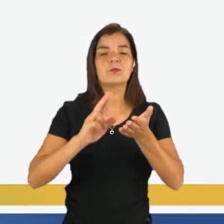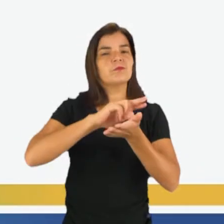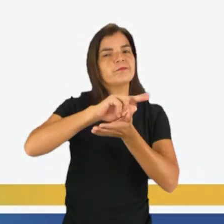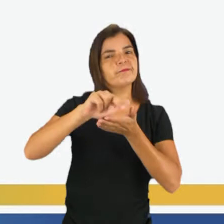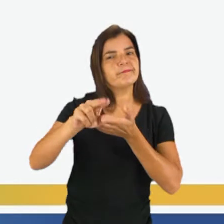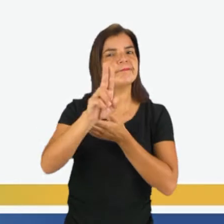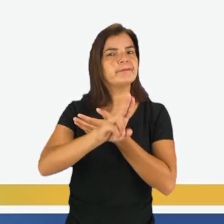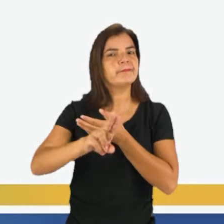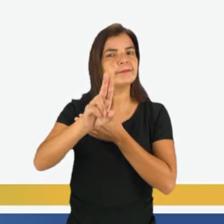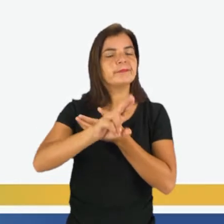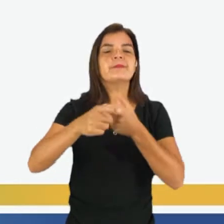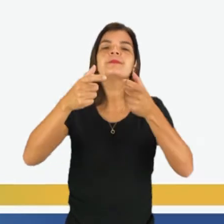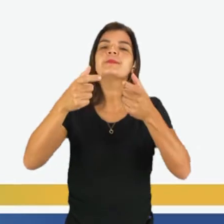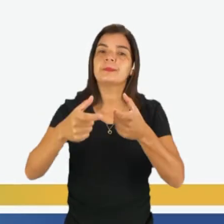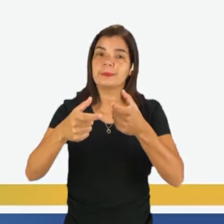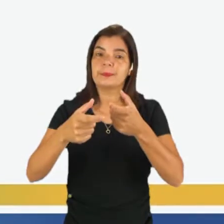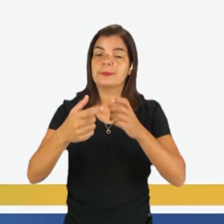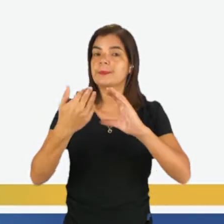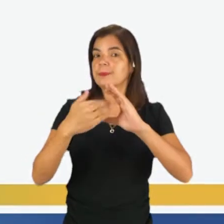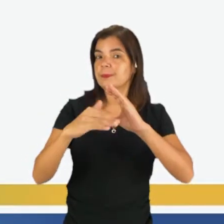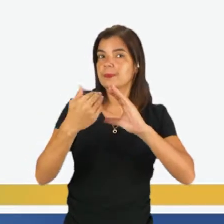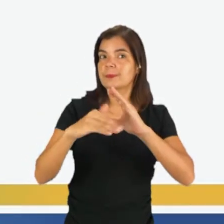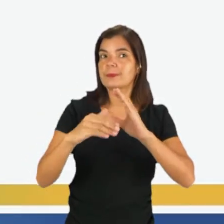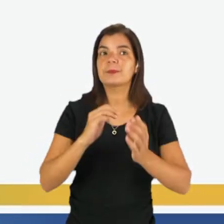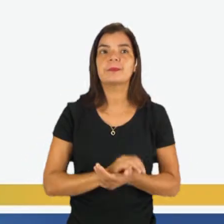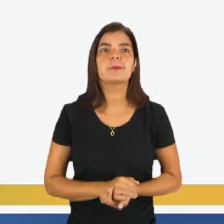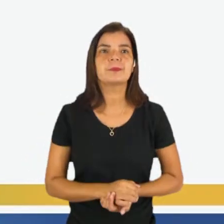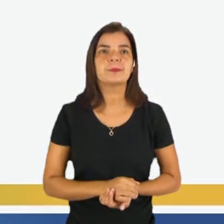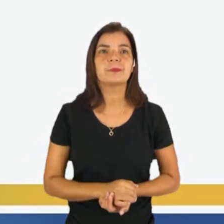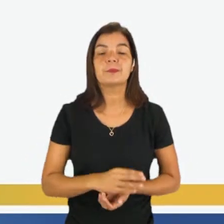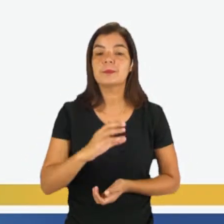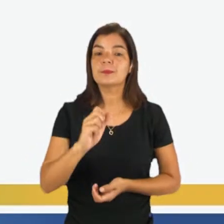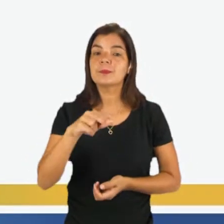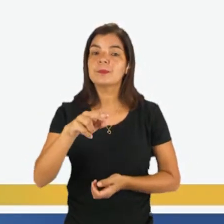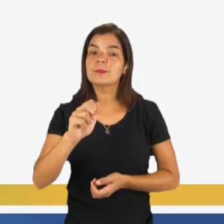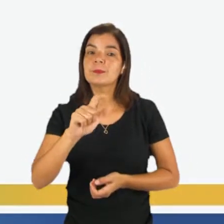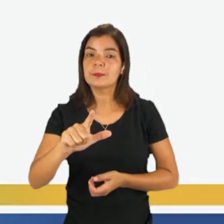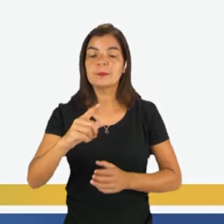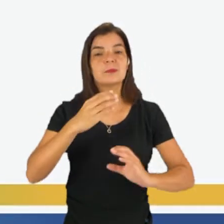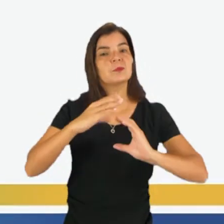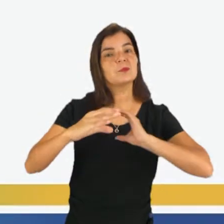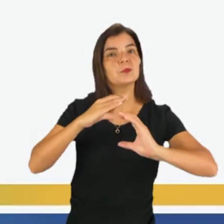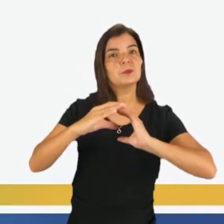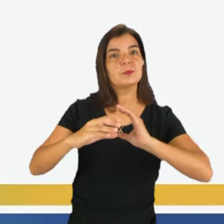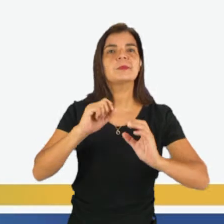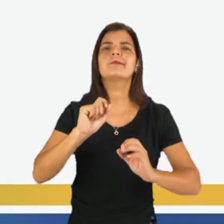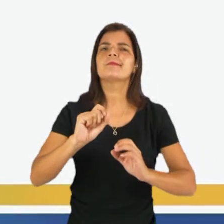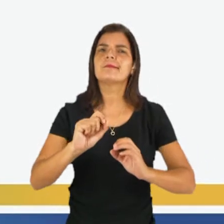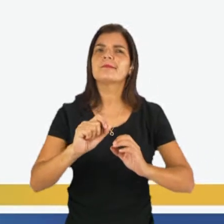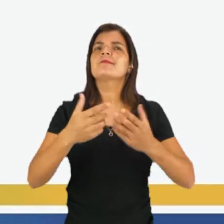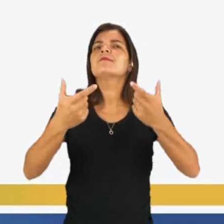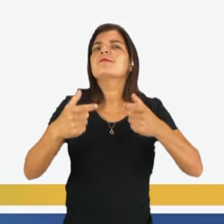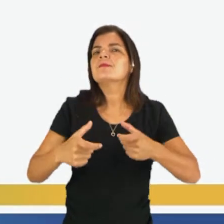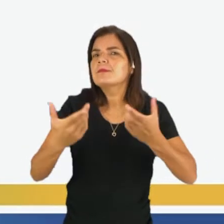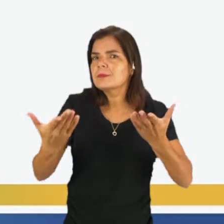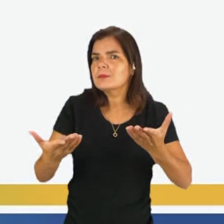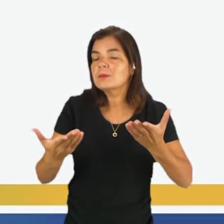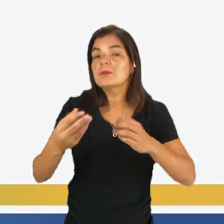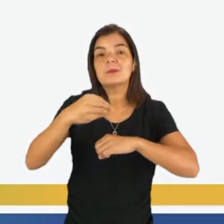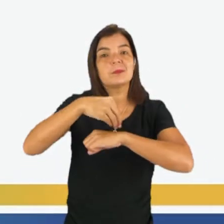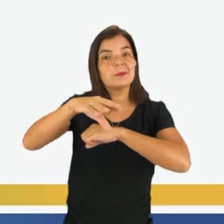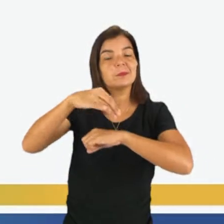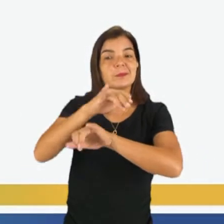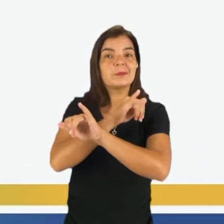que serão utilizados na mensagem. Canal de comunicação corresponde ao